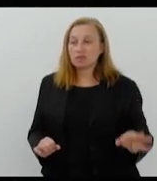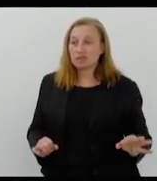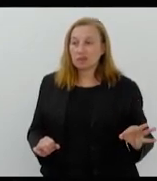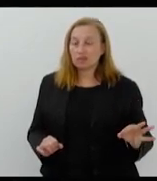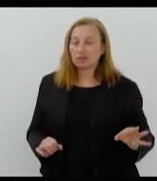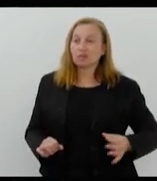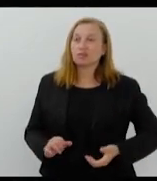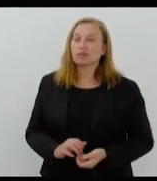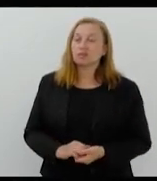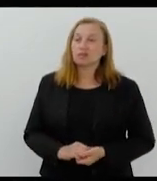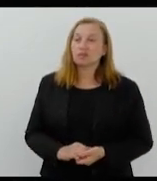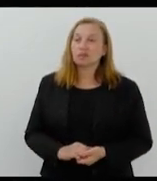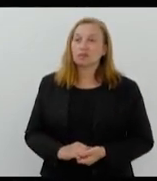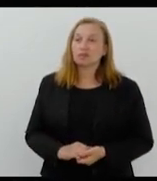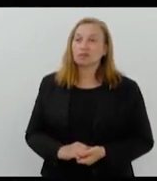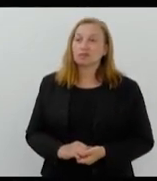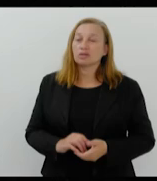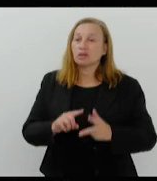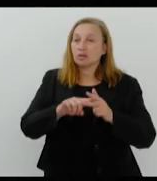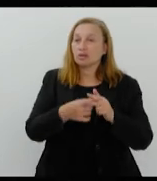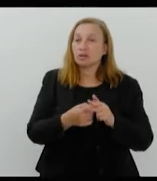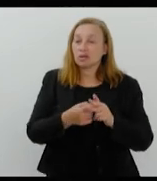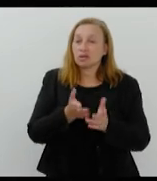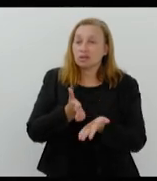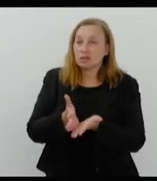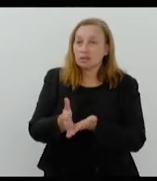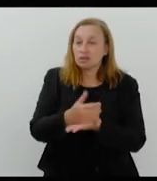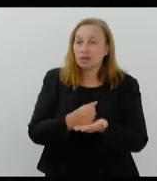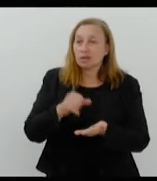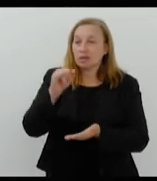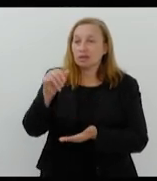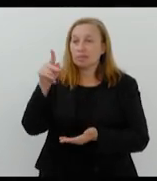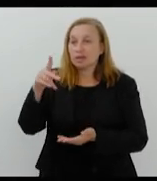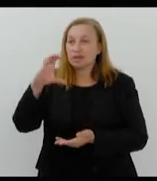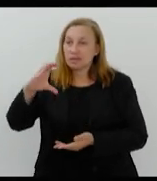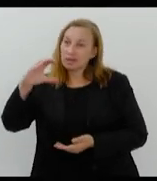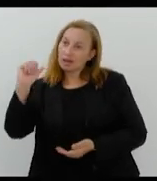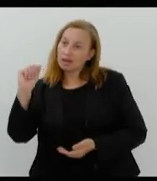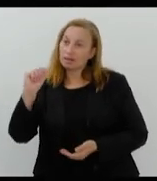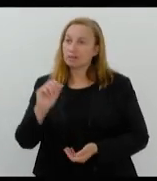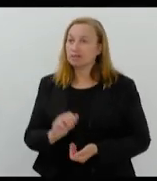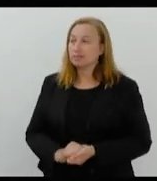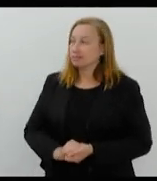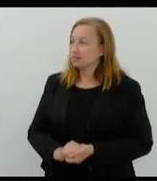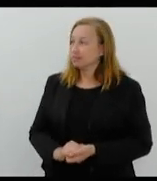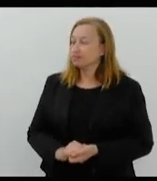ter a correção monetária pelo IPCA.